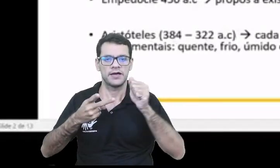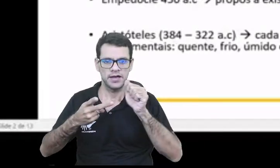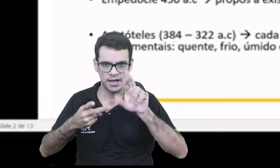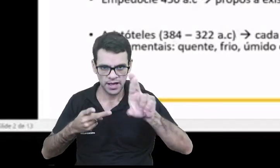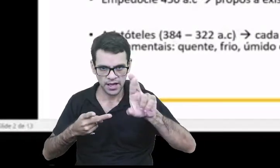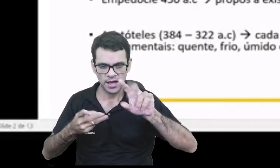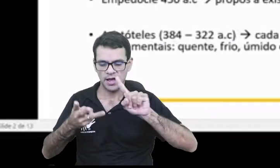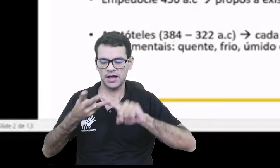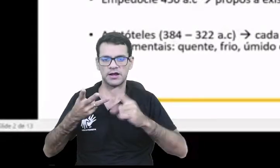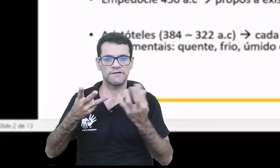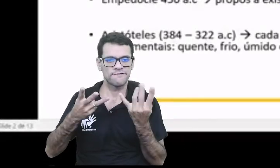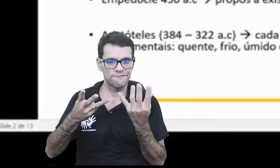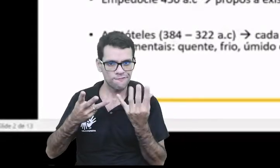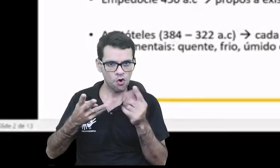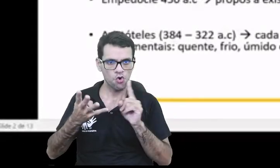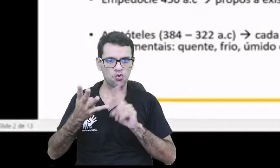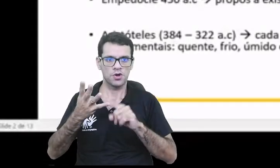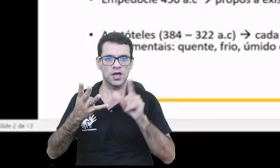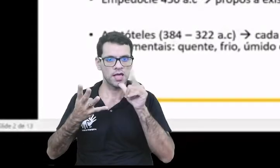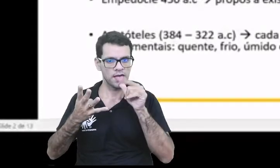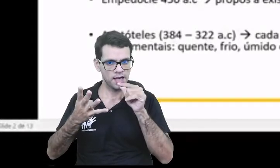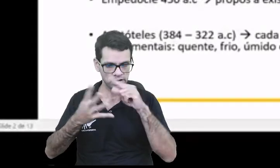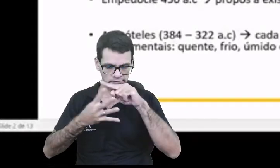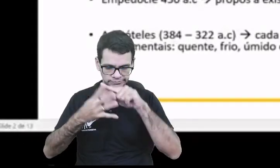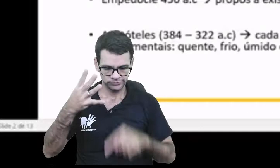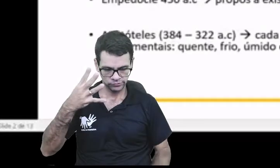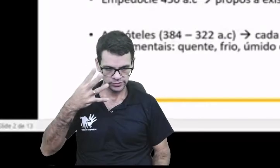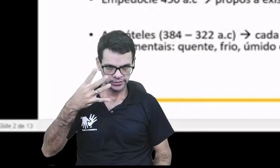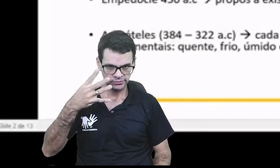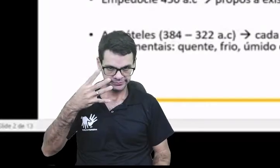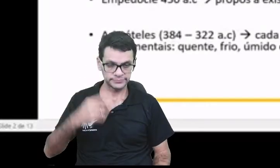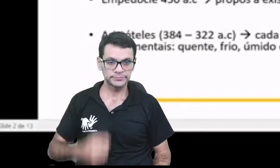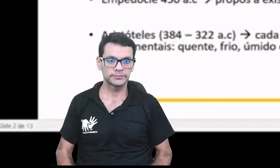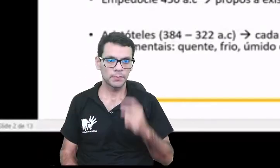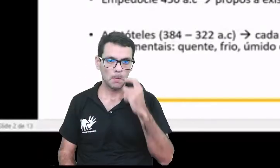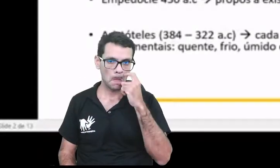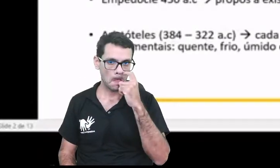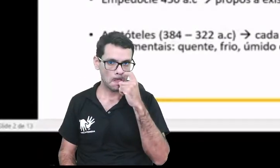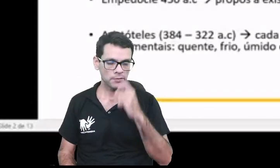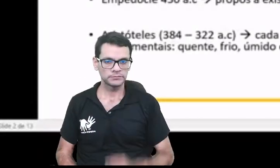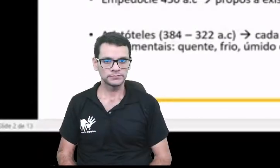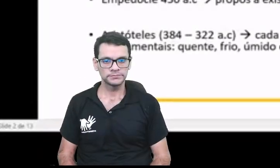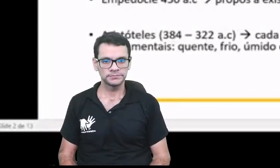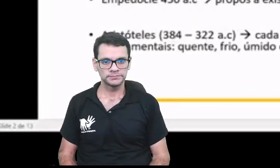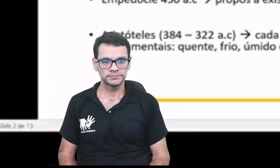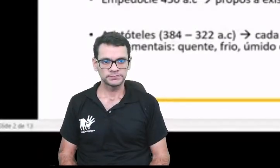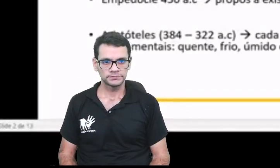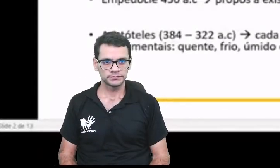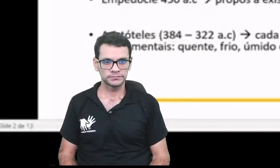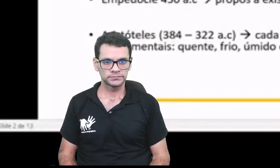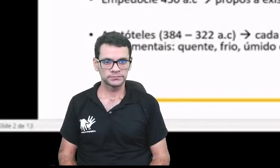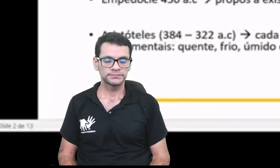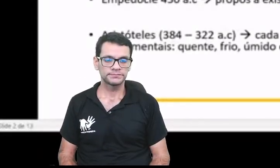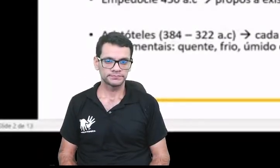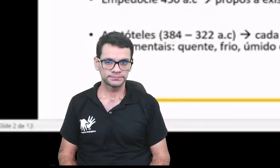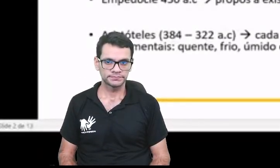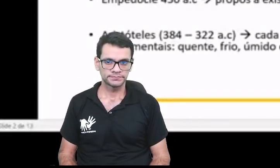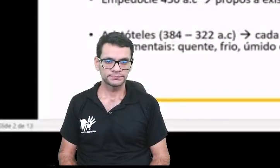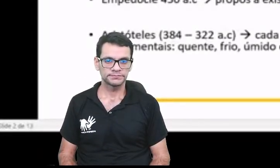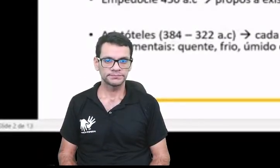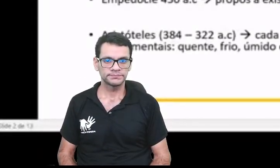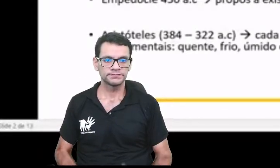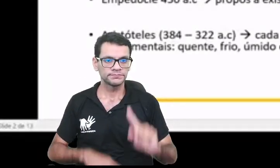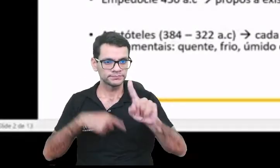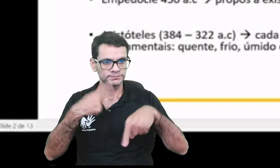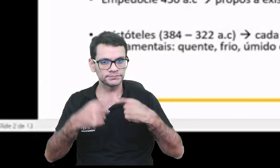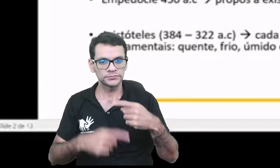são terra, ar, fogo e água, né? E aí, junto dele, não muito